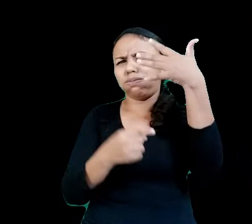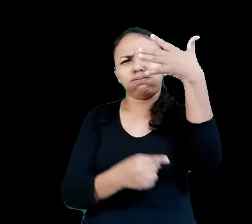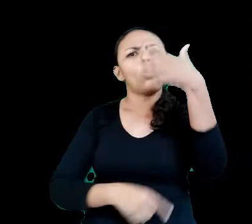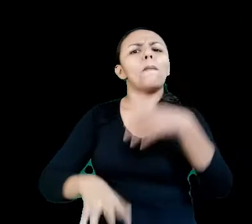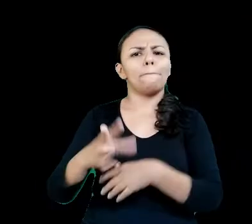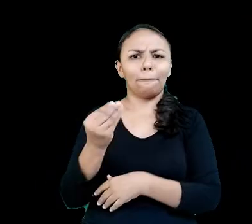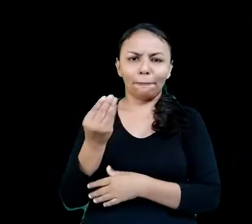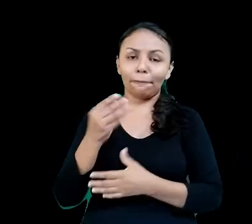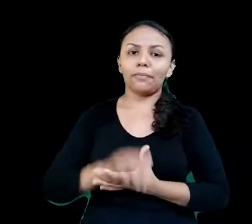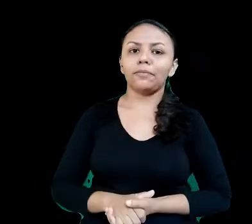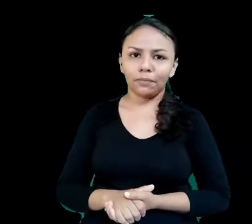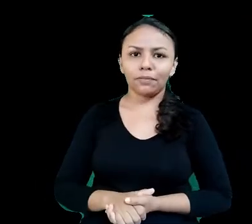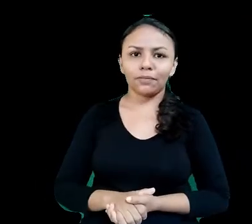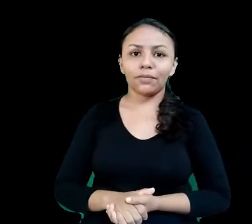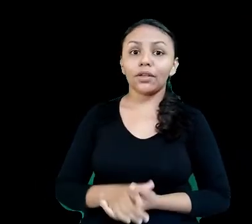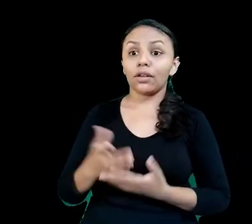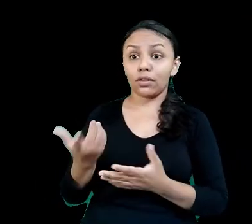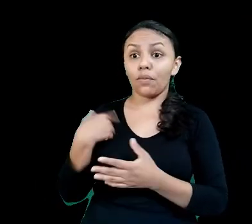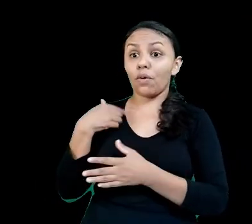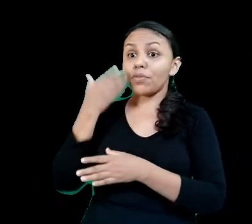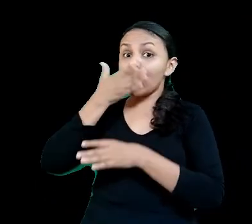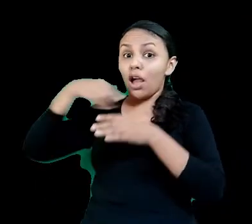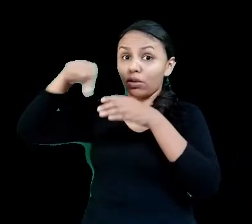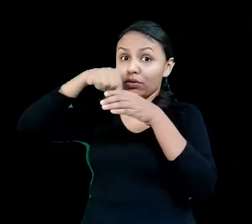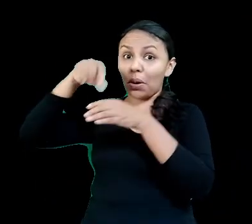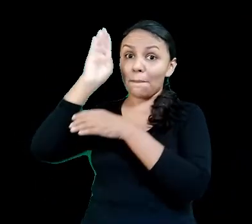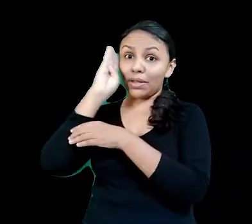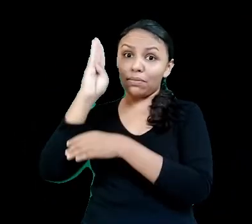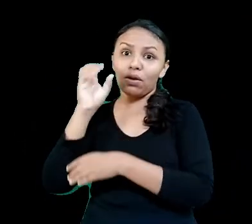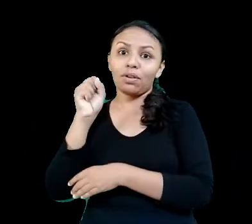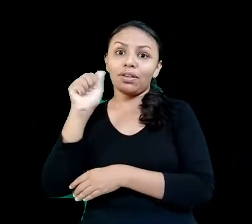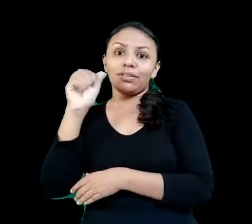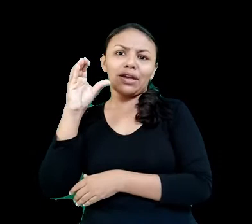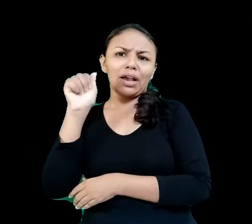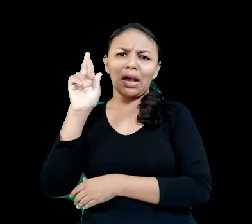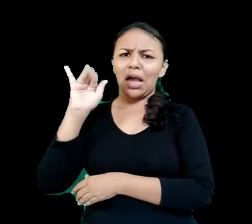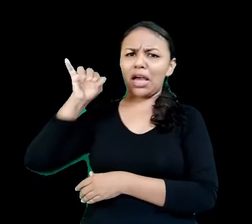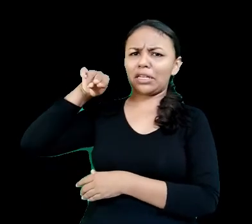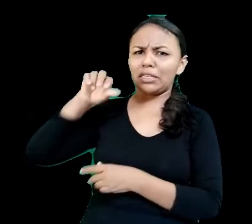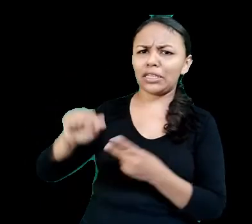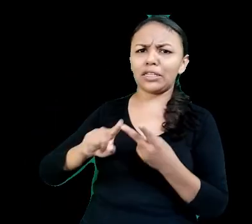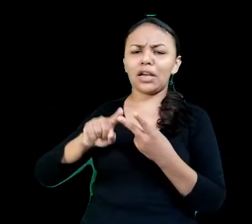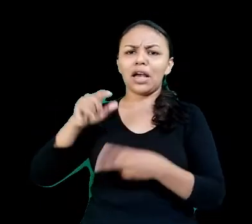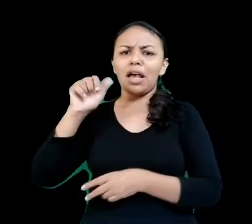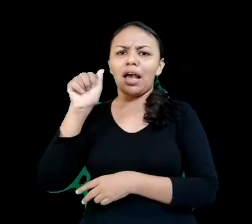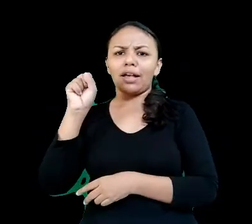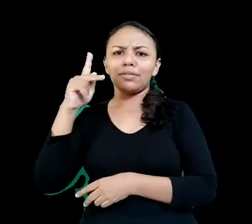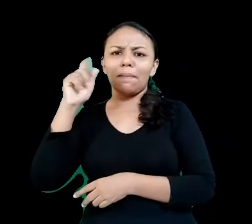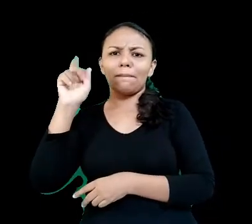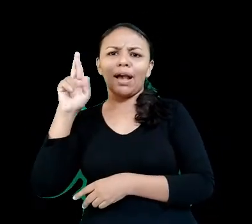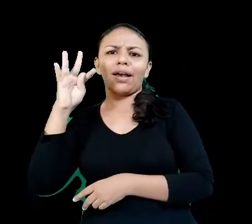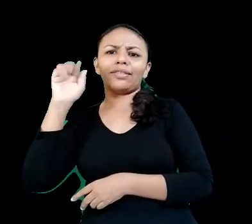gente destaca esses adoçantes, principalmente a sacarina, aspartame, o ciclamato, que